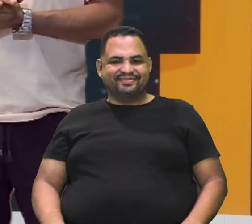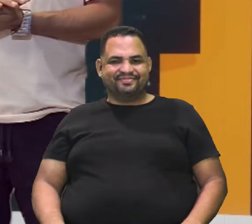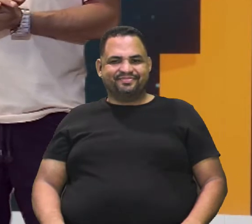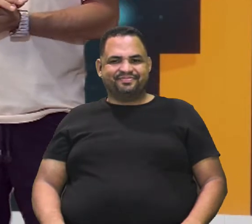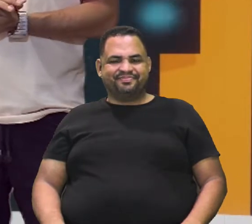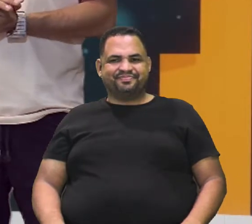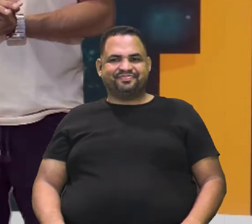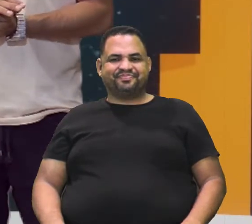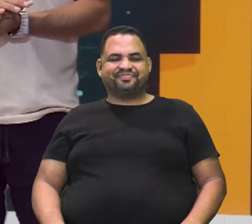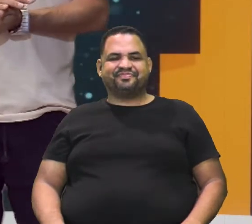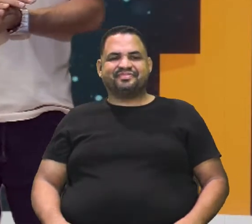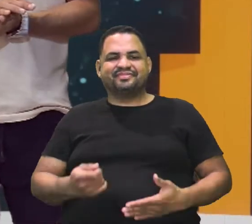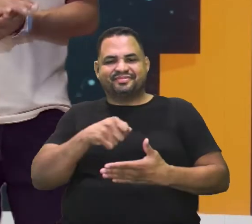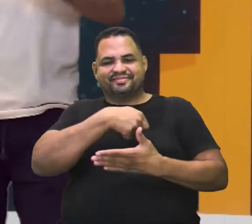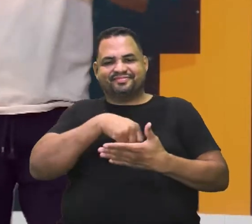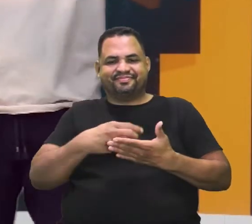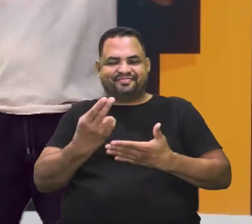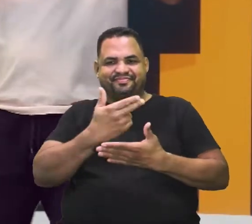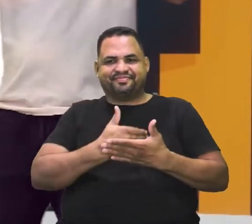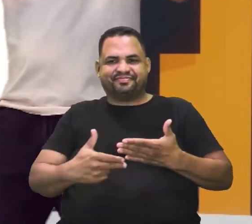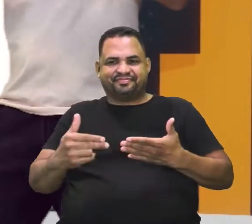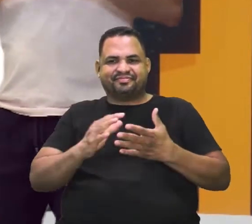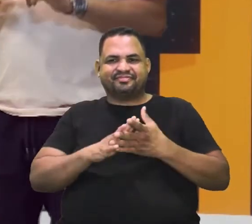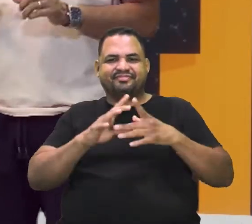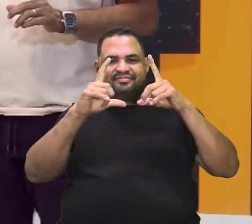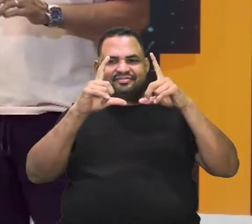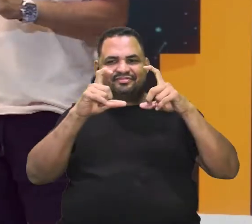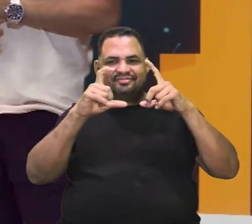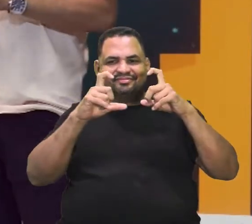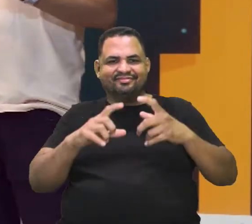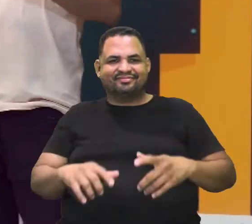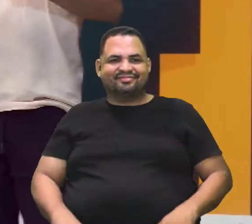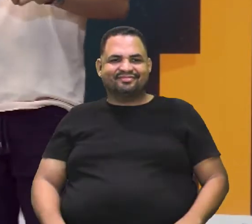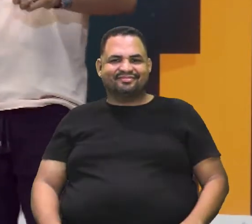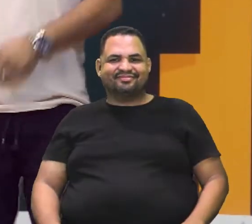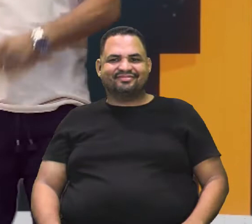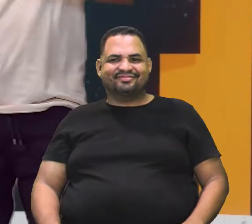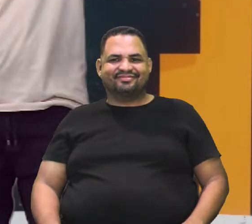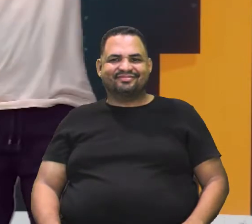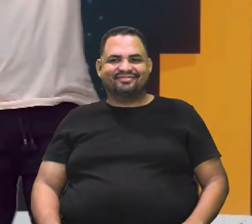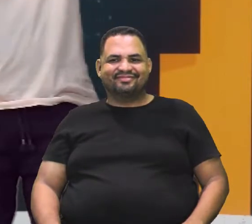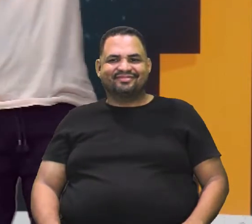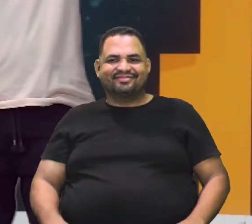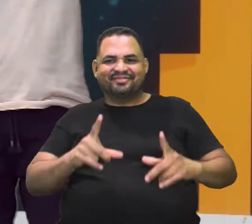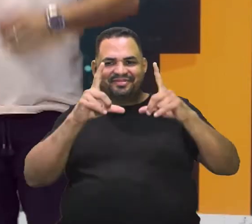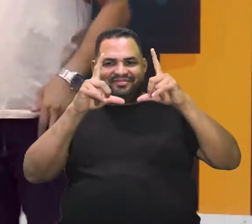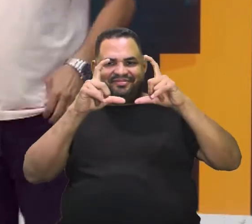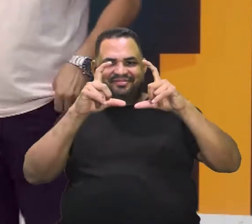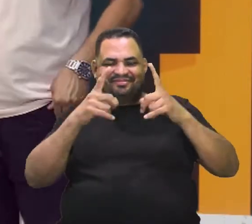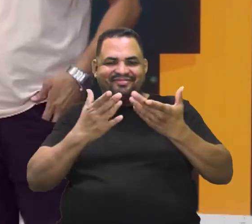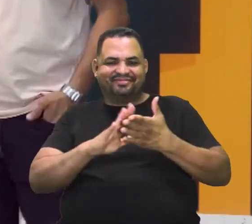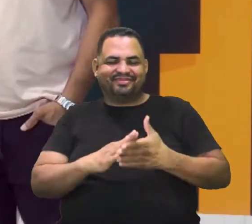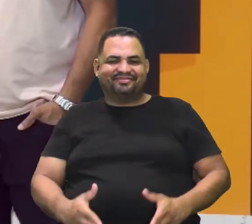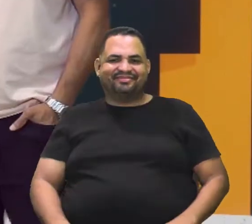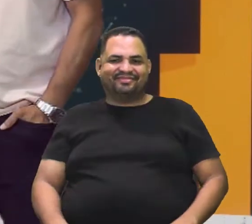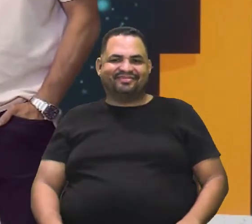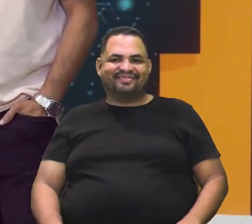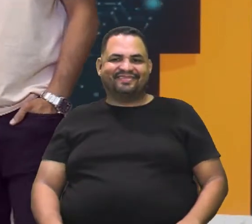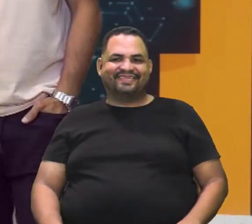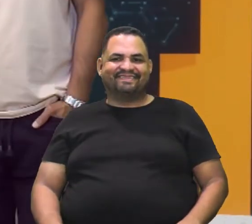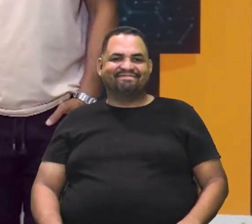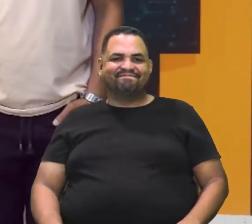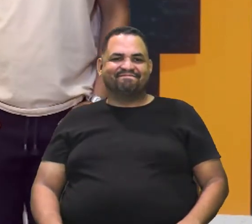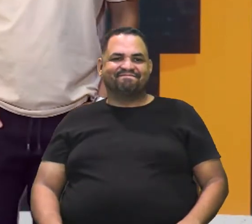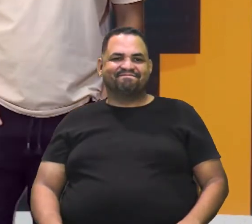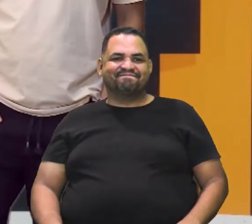para anotar o diagrama. Não, me tirou. Hoje em dia eles pode copiar, pode. É, tudo mais moderno,